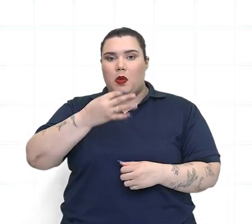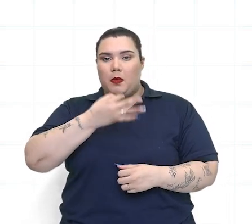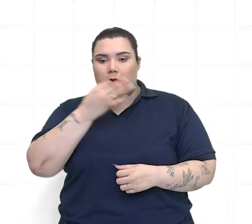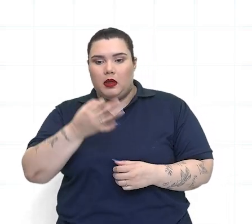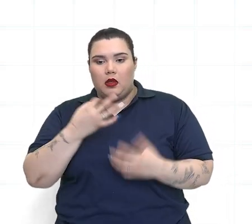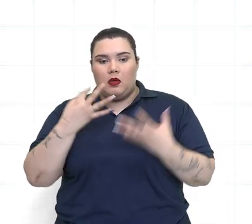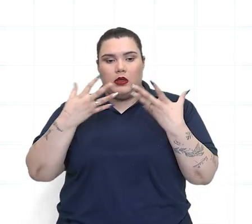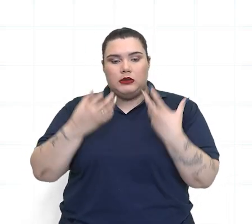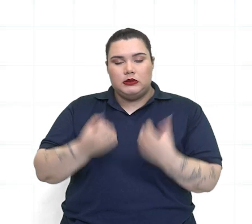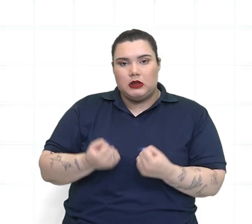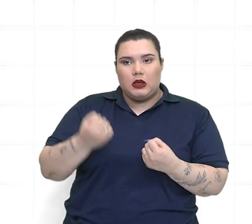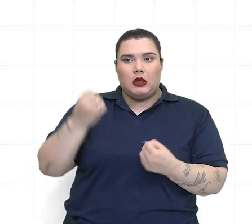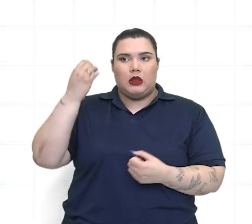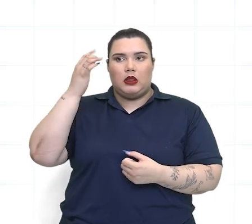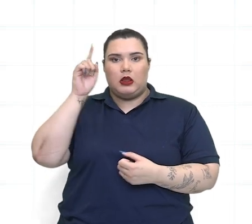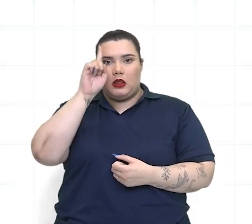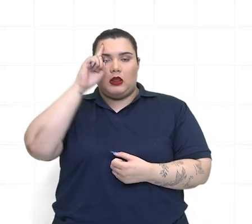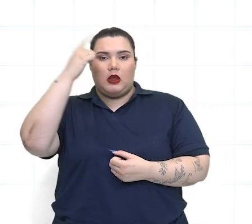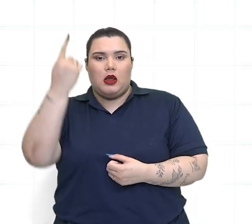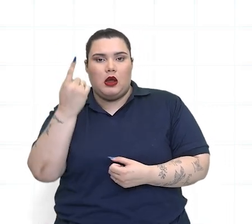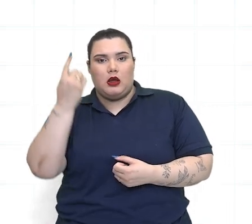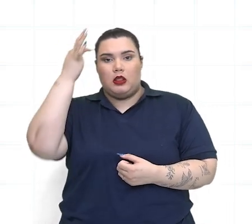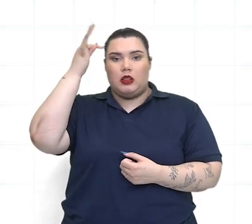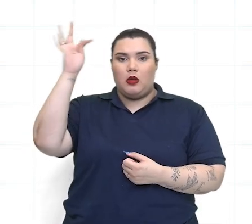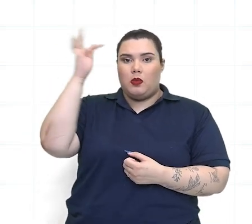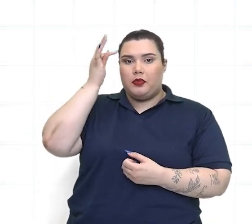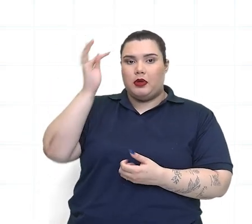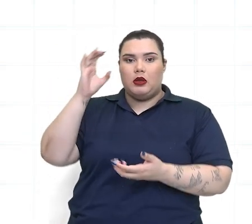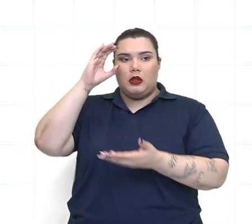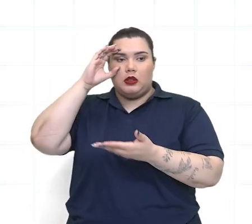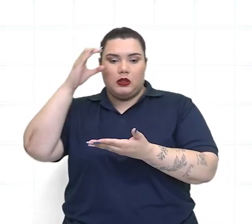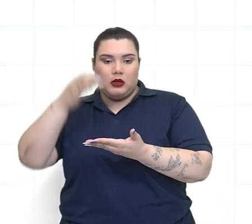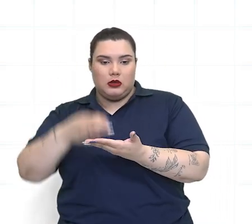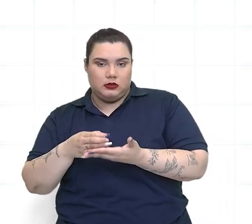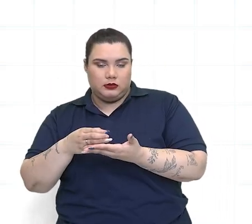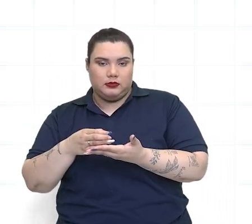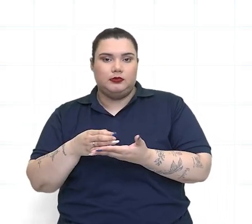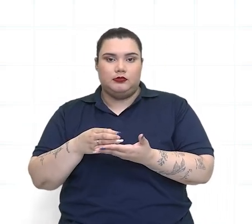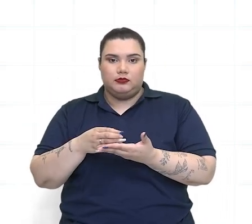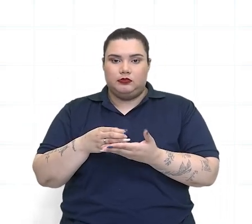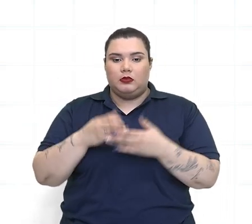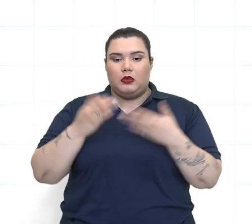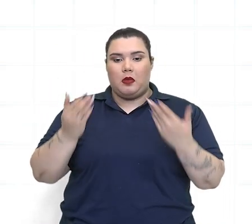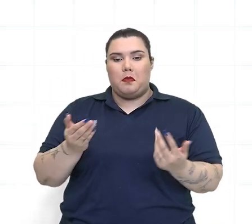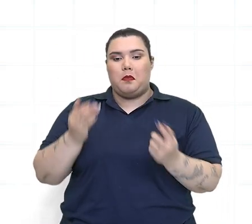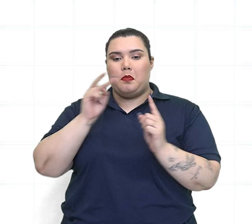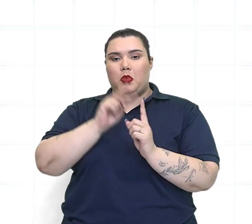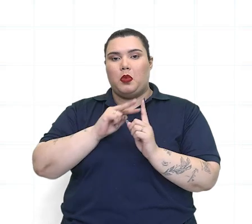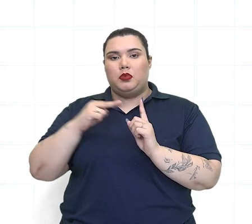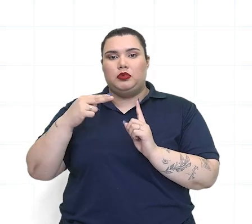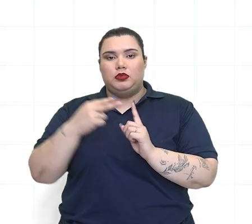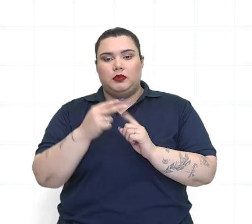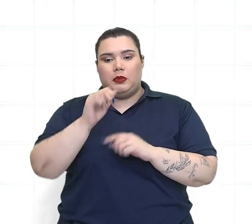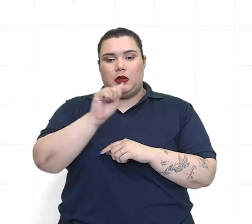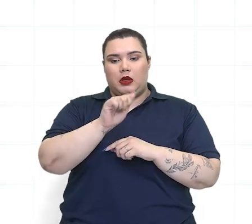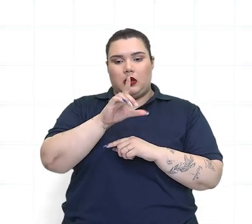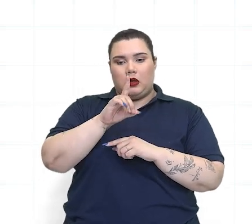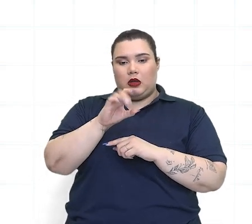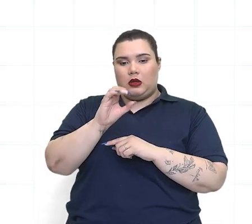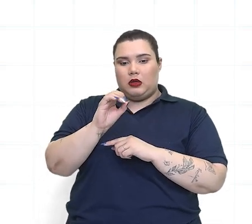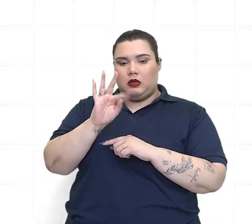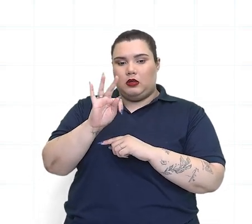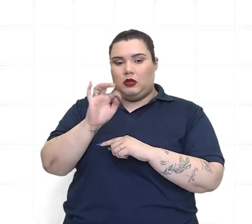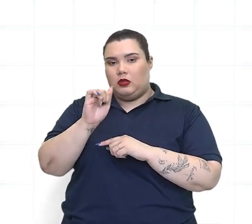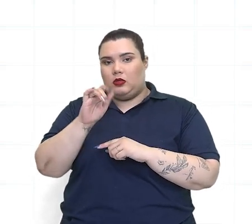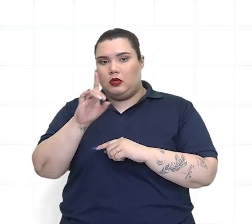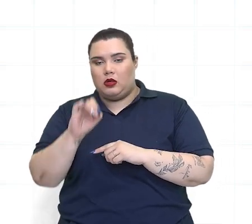adotado, ideia, teoria e tese. Então, quando diz ponto de vista adotado, porque